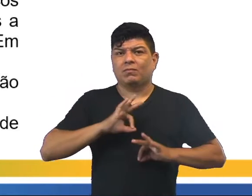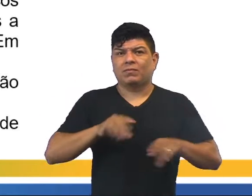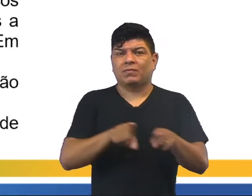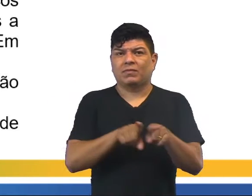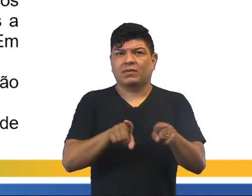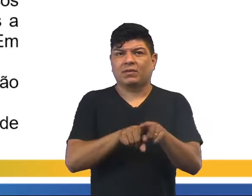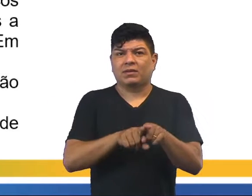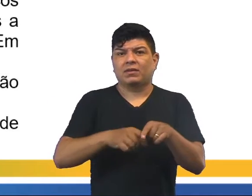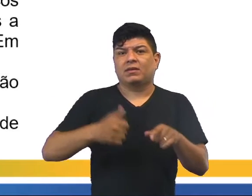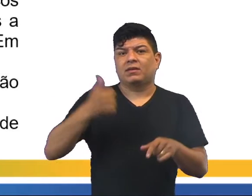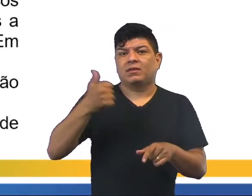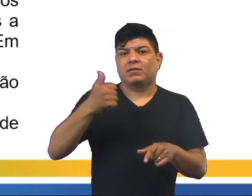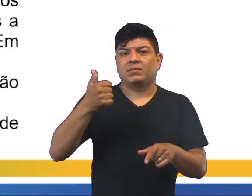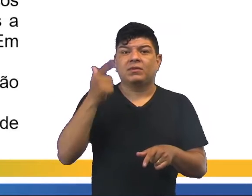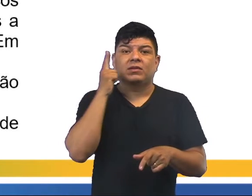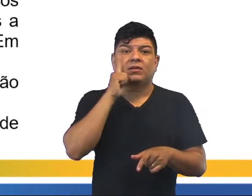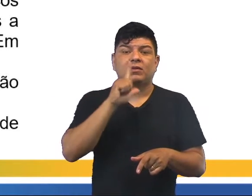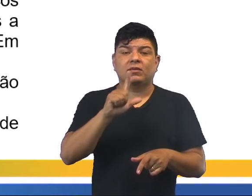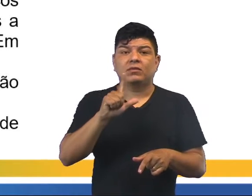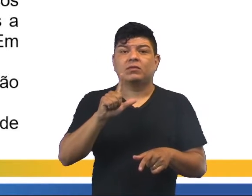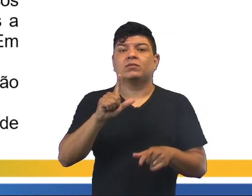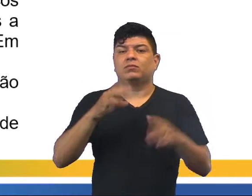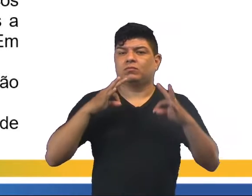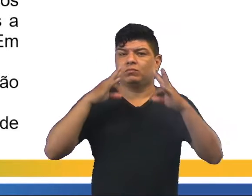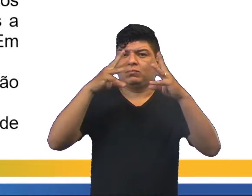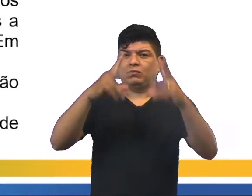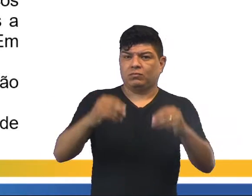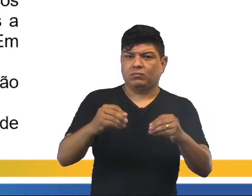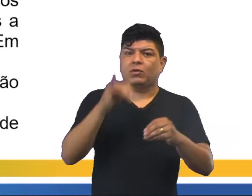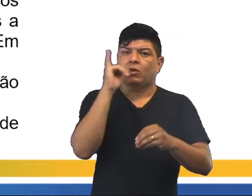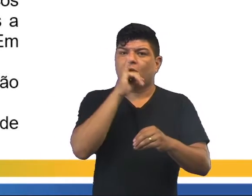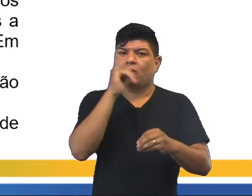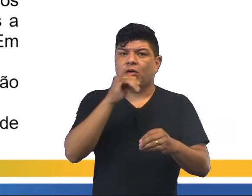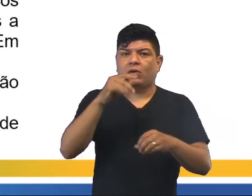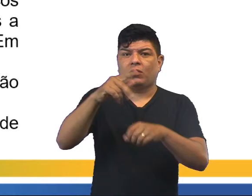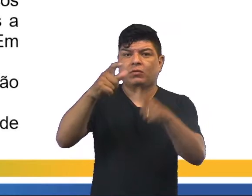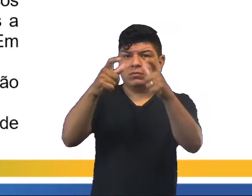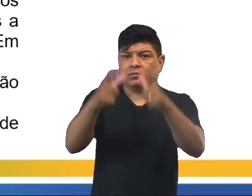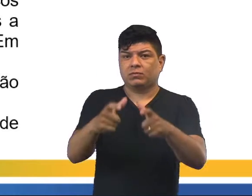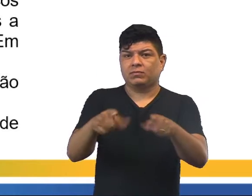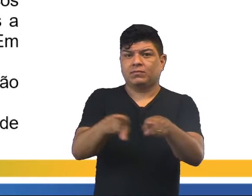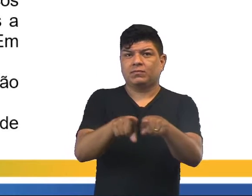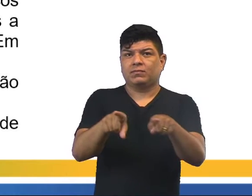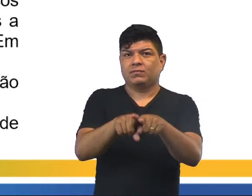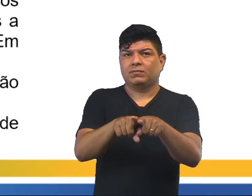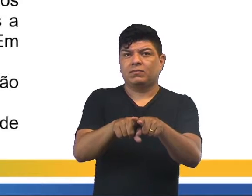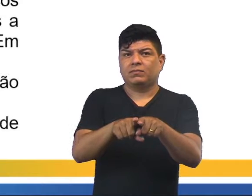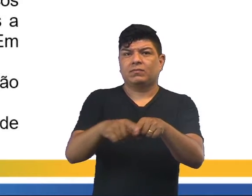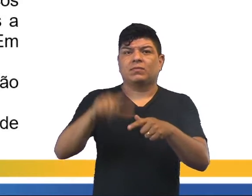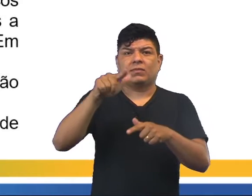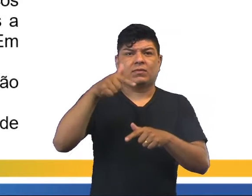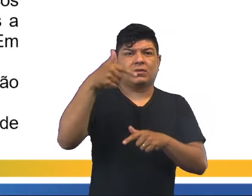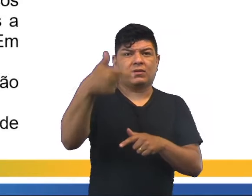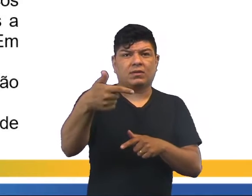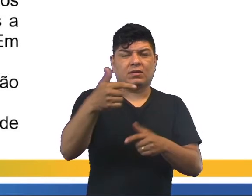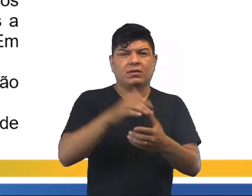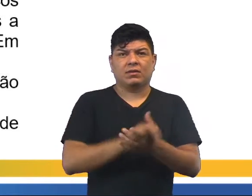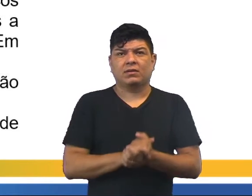Primeiro ocorreu a conquista de toda a Península Itálica e ao longo e em seguida, né,